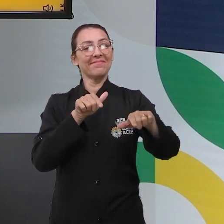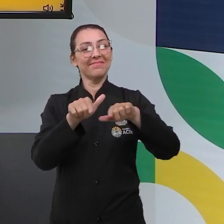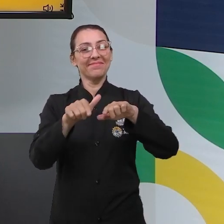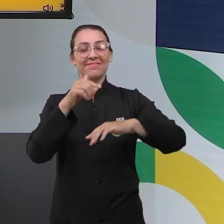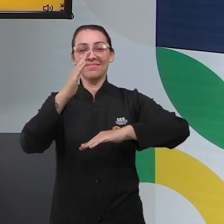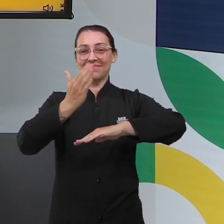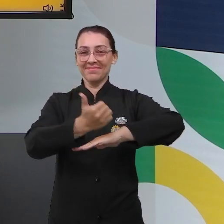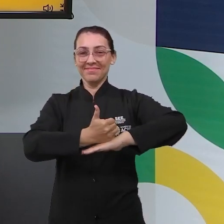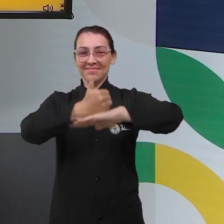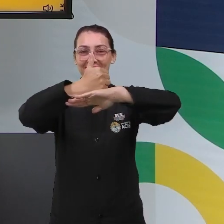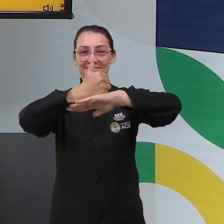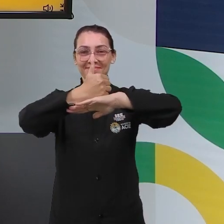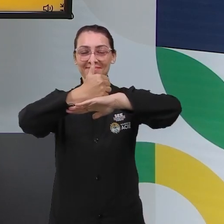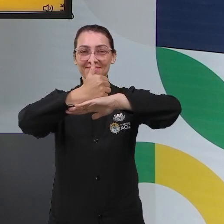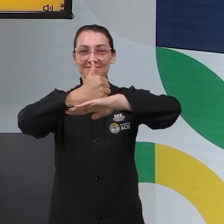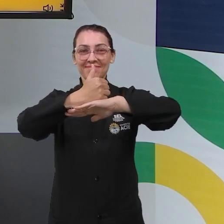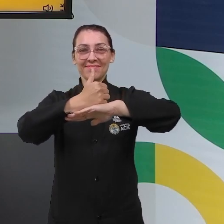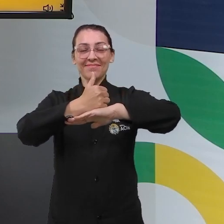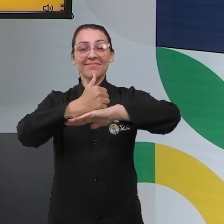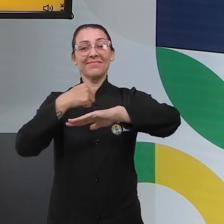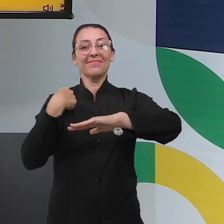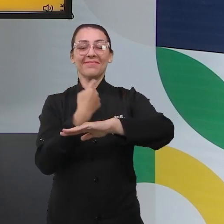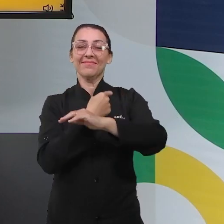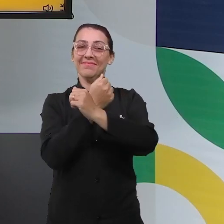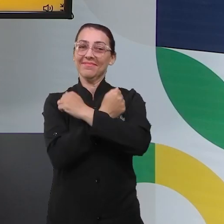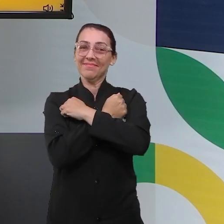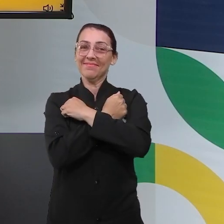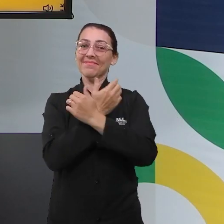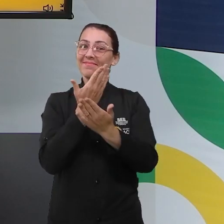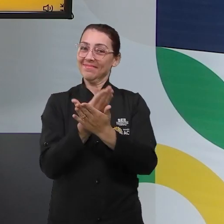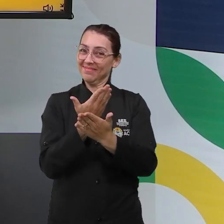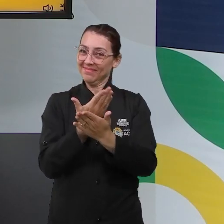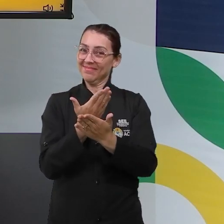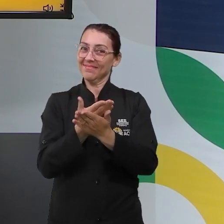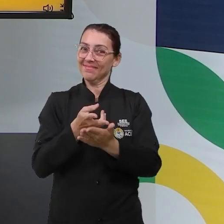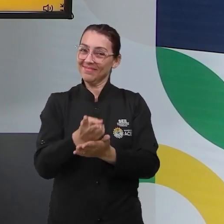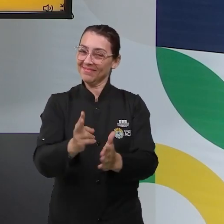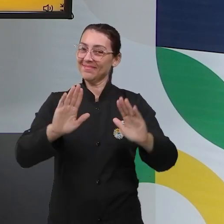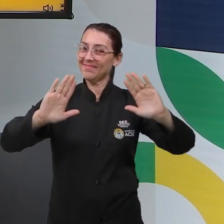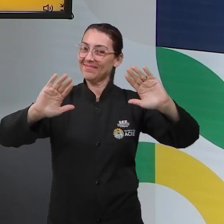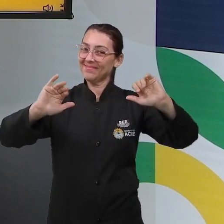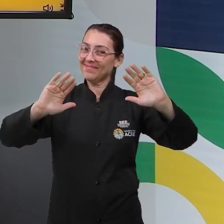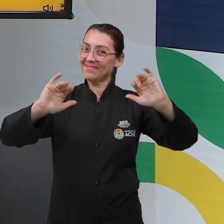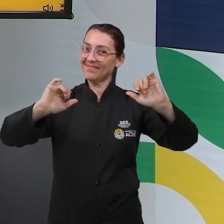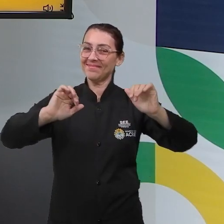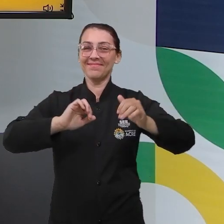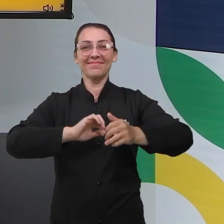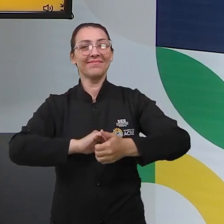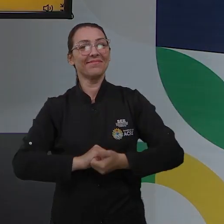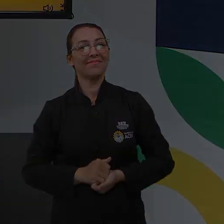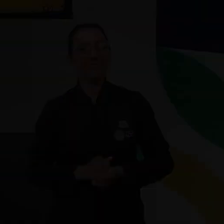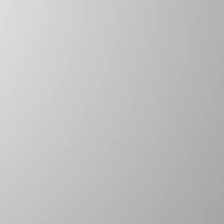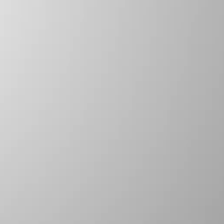as profissões. Fique conosco, não deixe de estudar. E hasta luego!